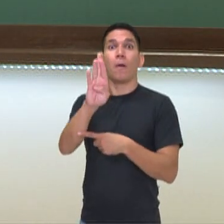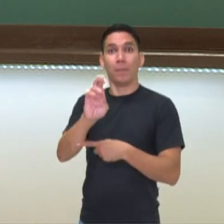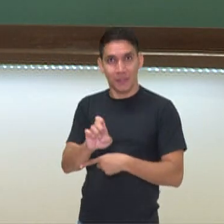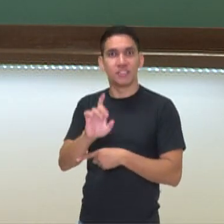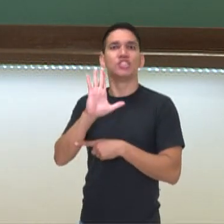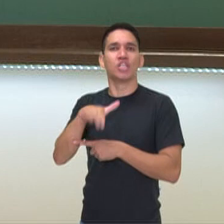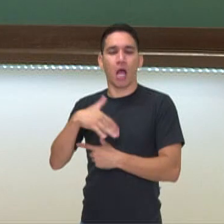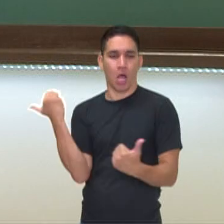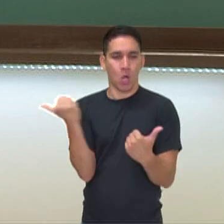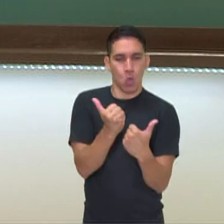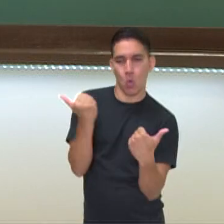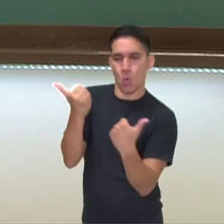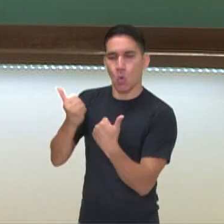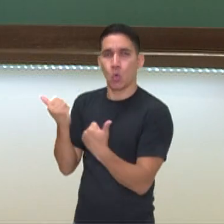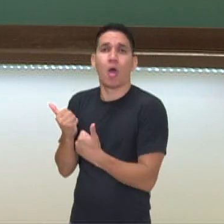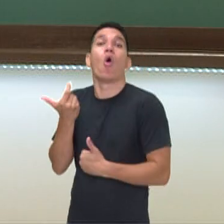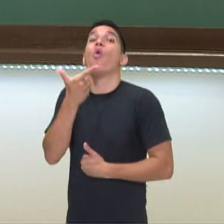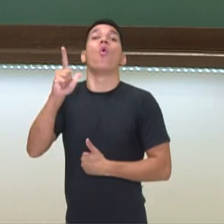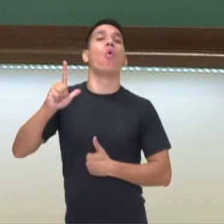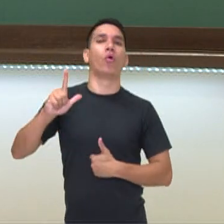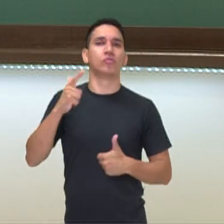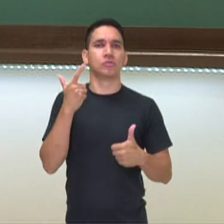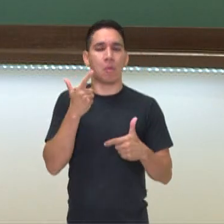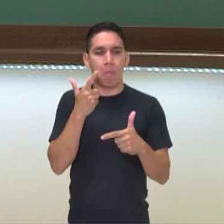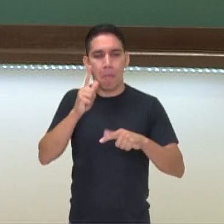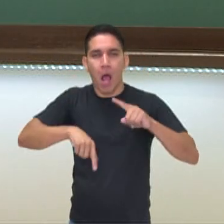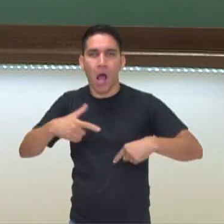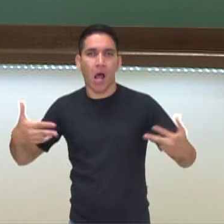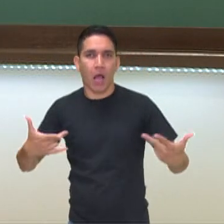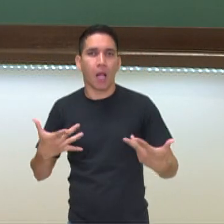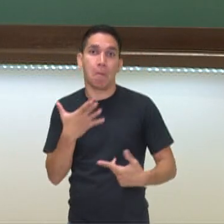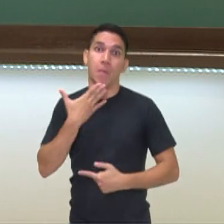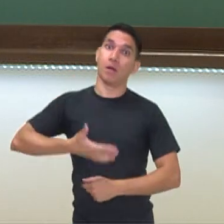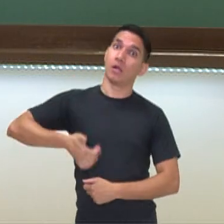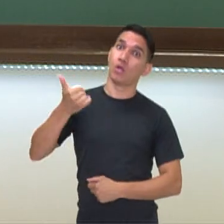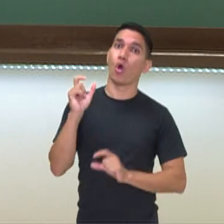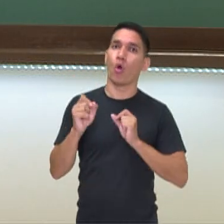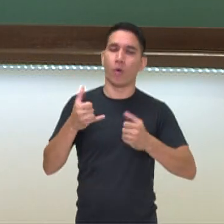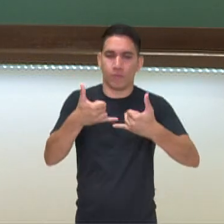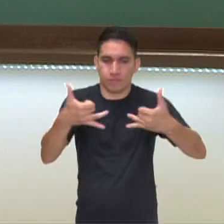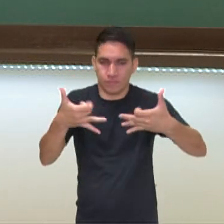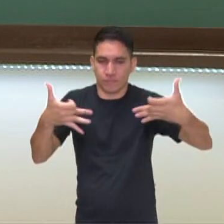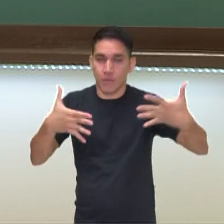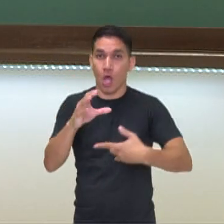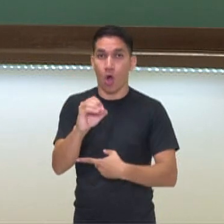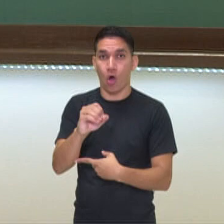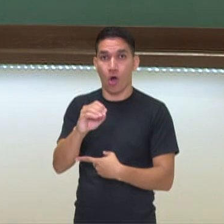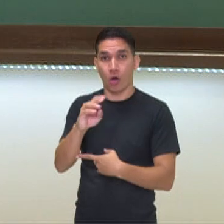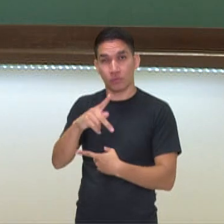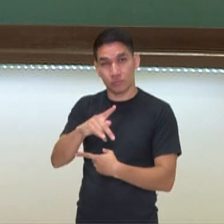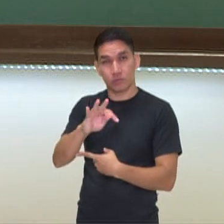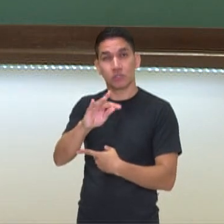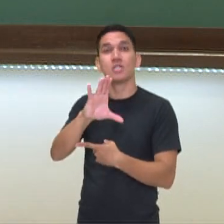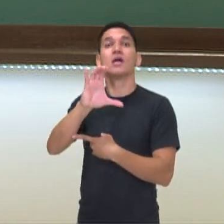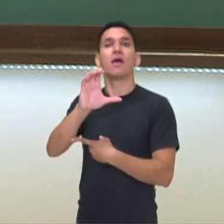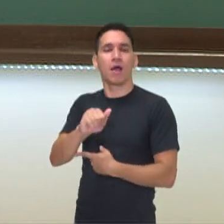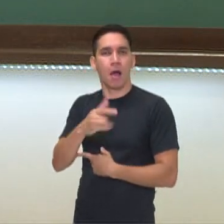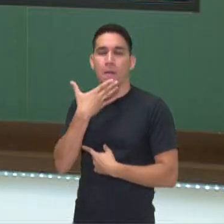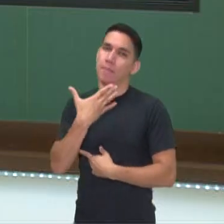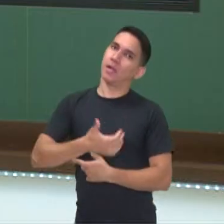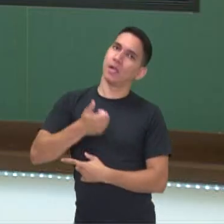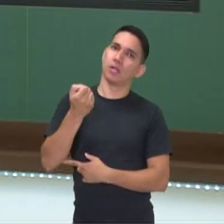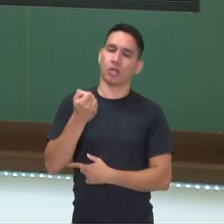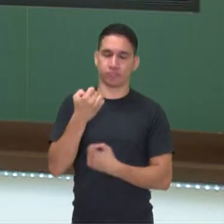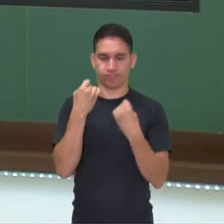sendo substituídos por outros materiais muito mais eficientes, dos quais a fibra ótica é um que se destaca. Que conforme você